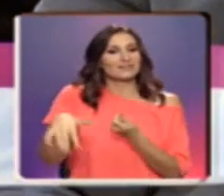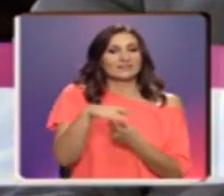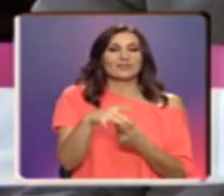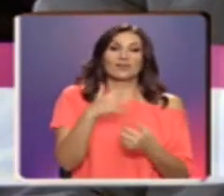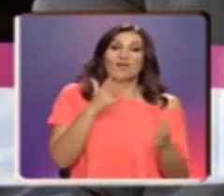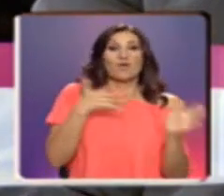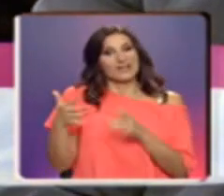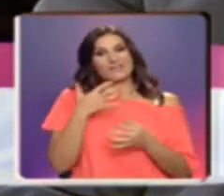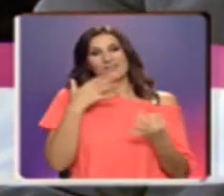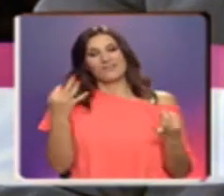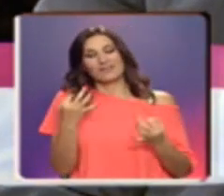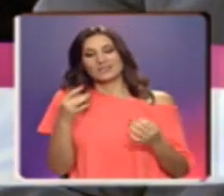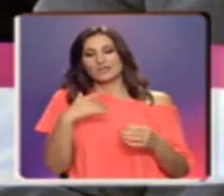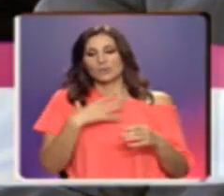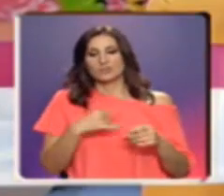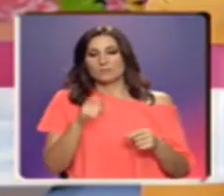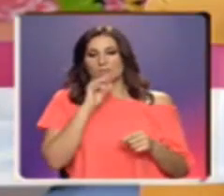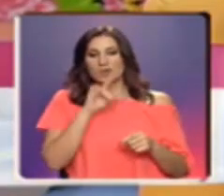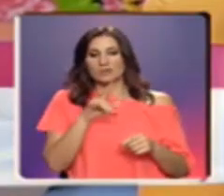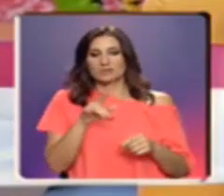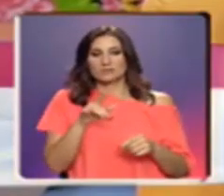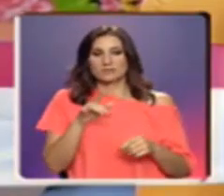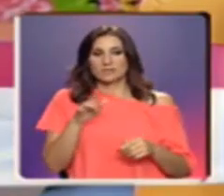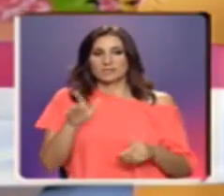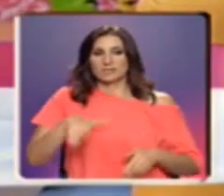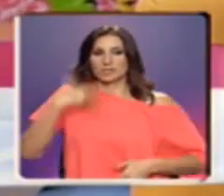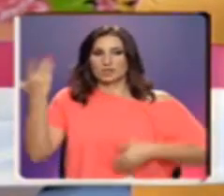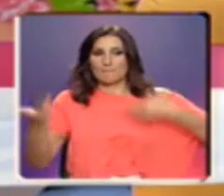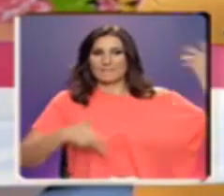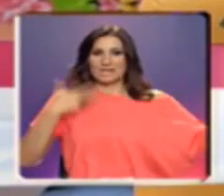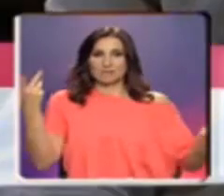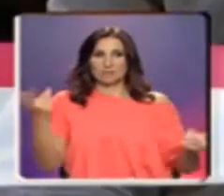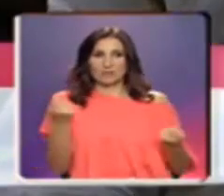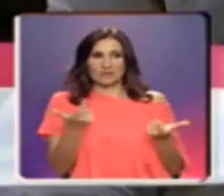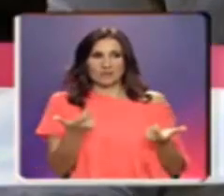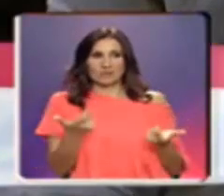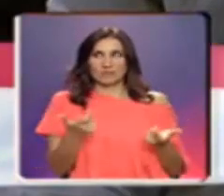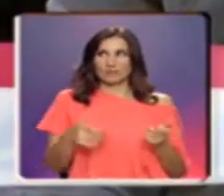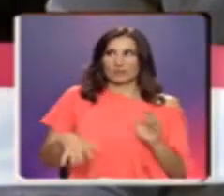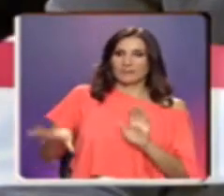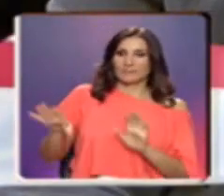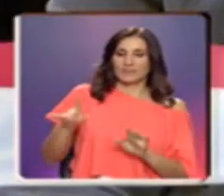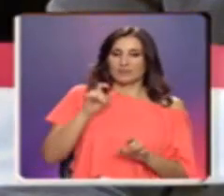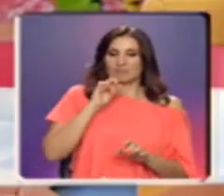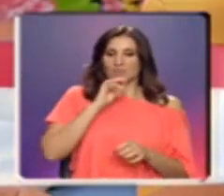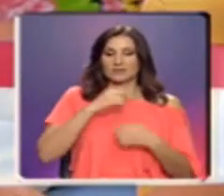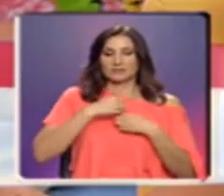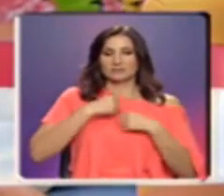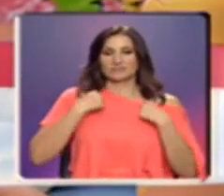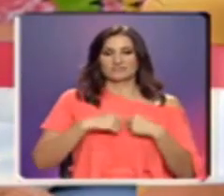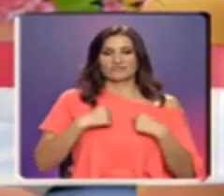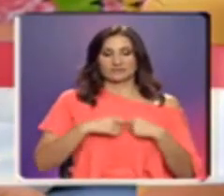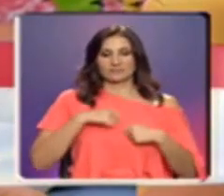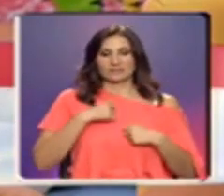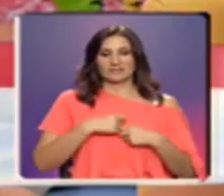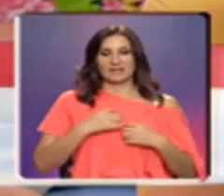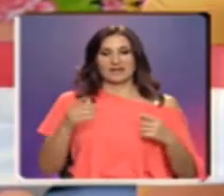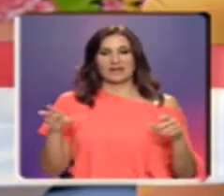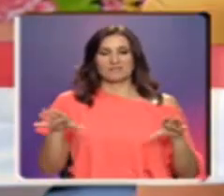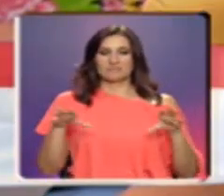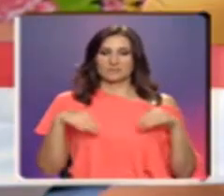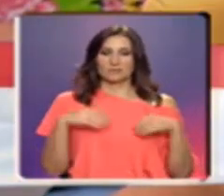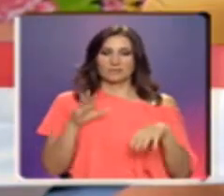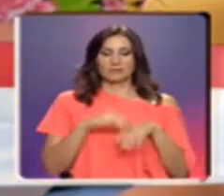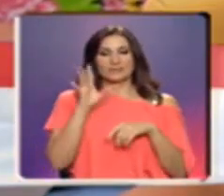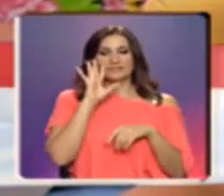gosto muito. E posso despi-lo um bocadinho, salvo seja, posso tirar-lhe o fato e gravata que assumiu após a presidência